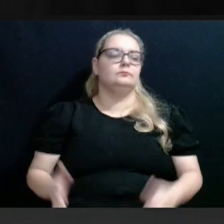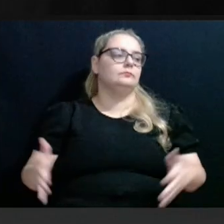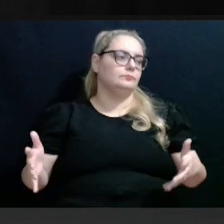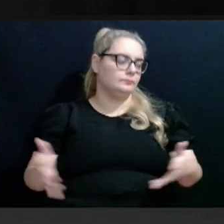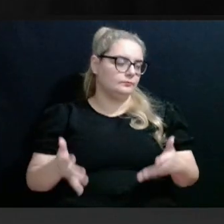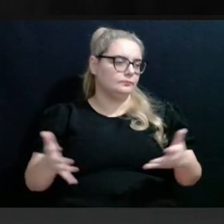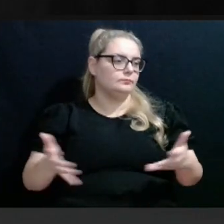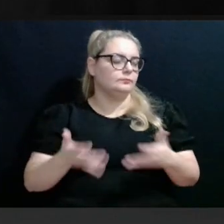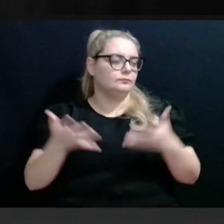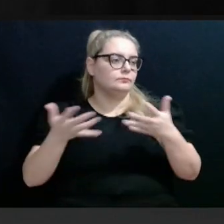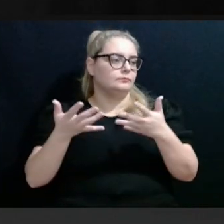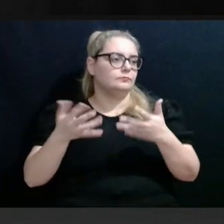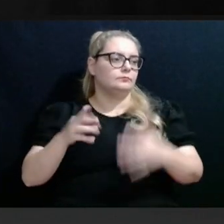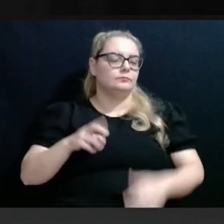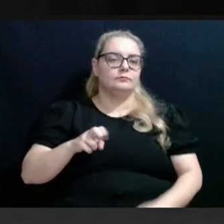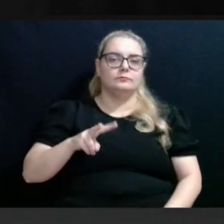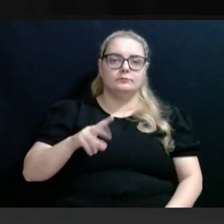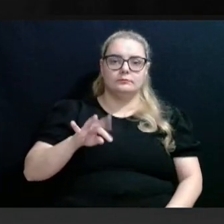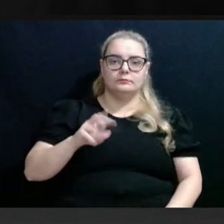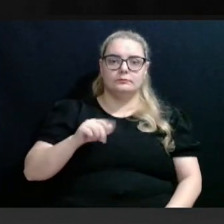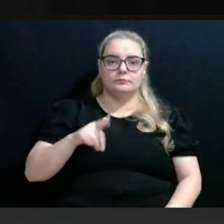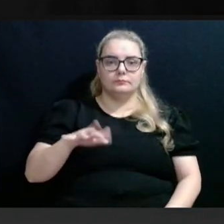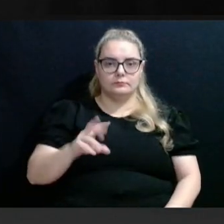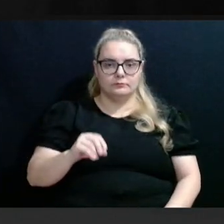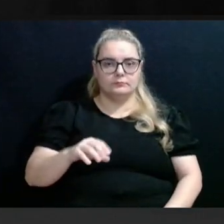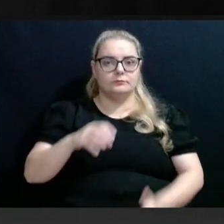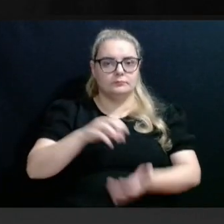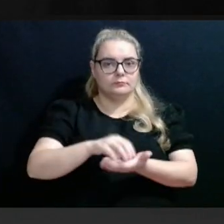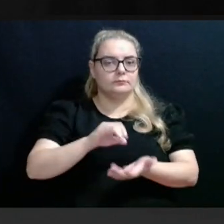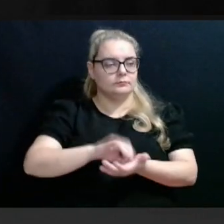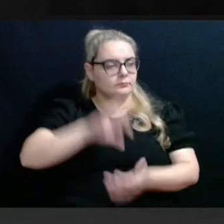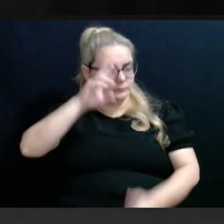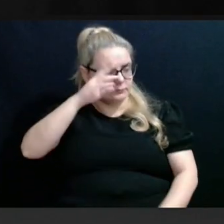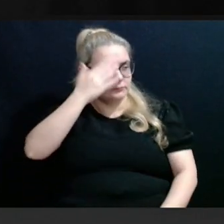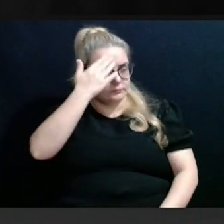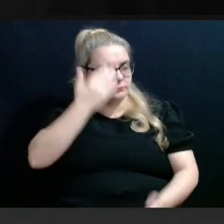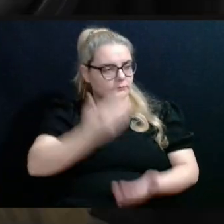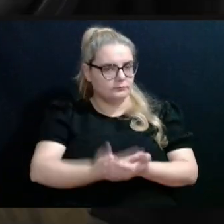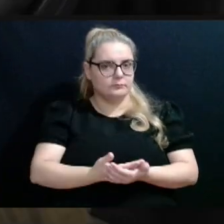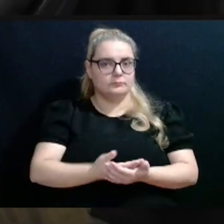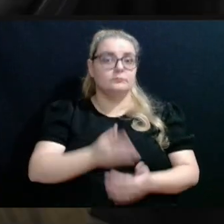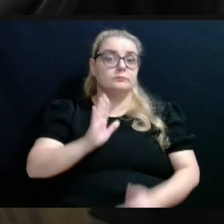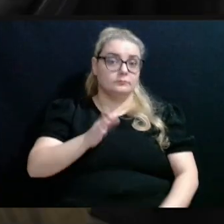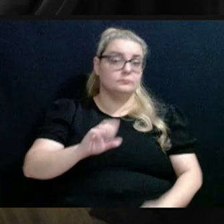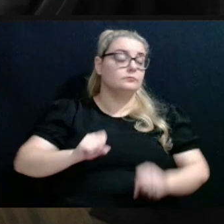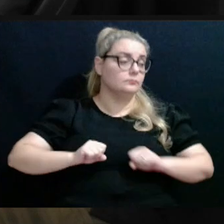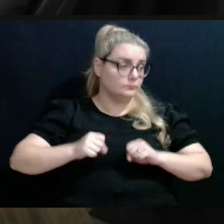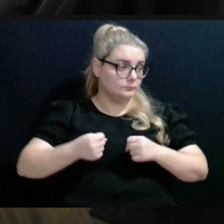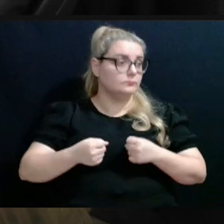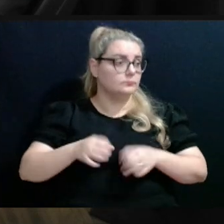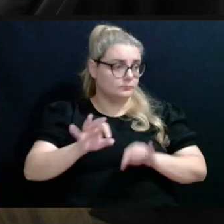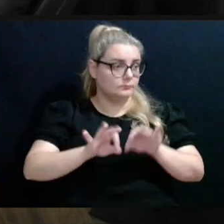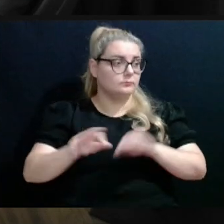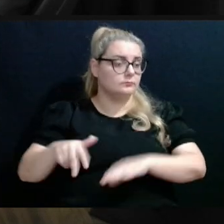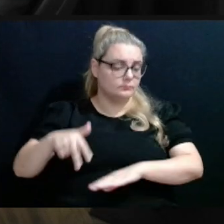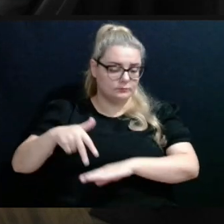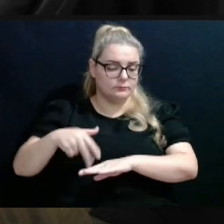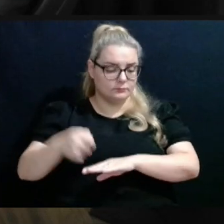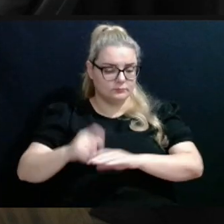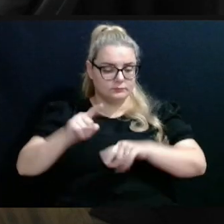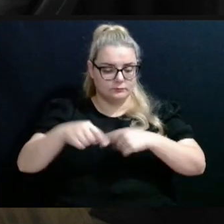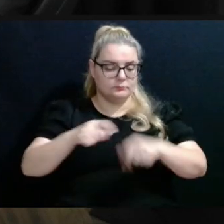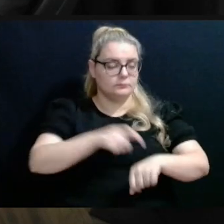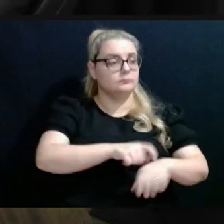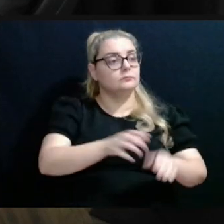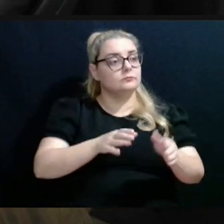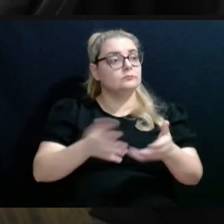a revitalização no centro da cidade. O senhor acredita que, inclusive o senhor já defendeu esse projeto também na tribuna, em outras ocasiões, queria que o senhor